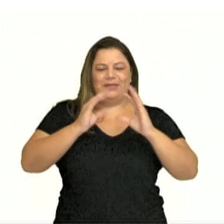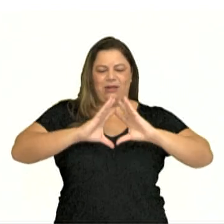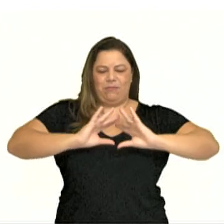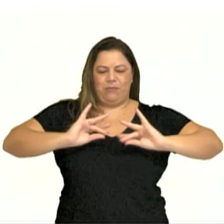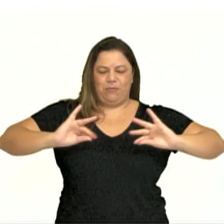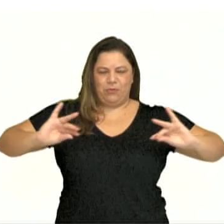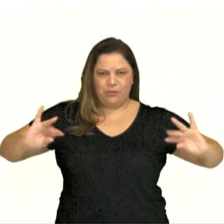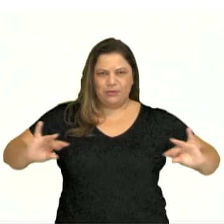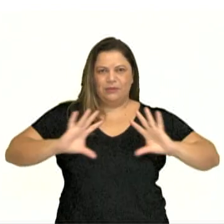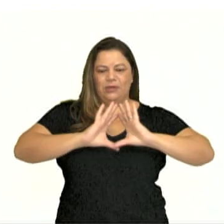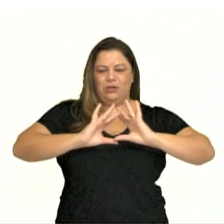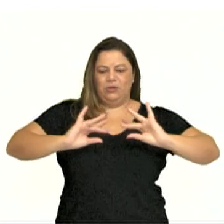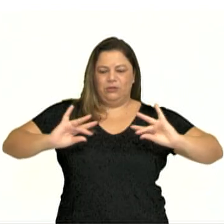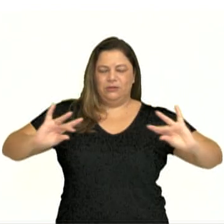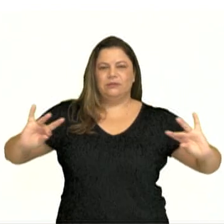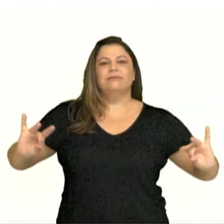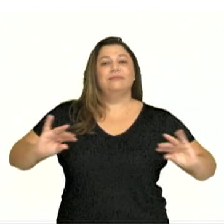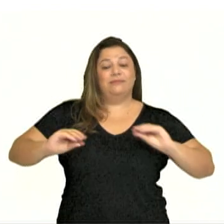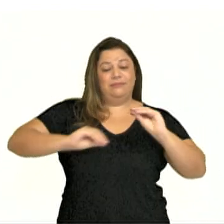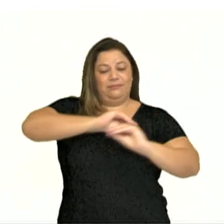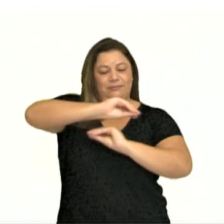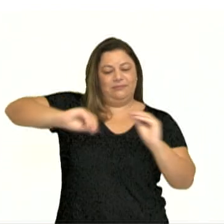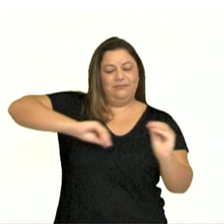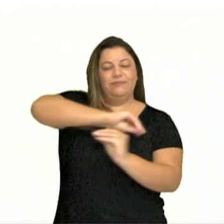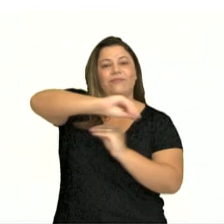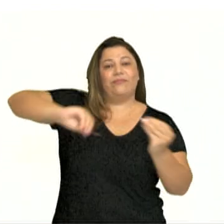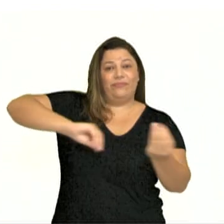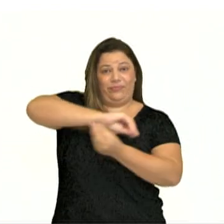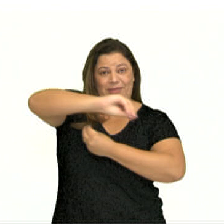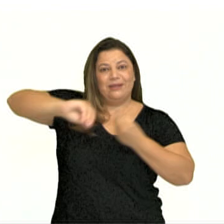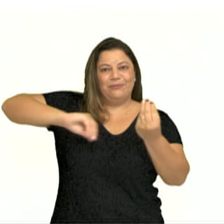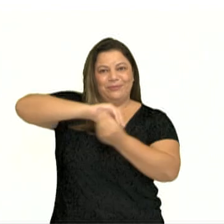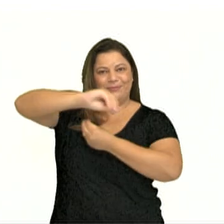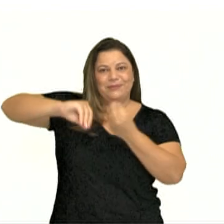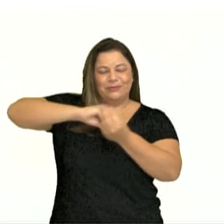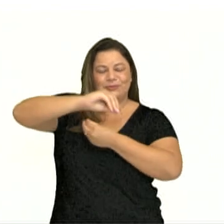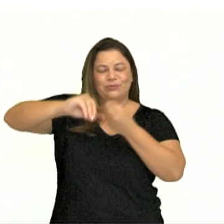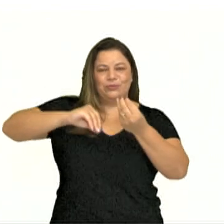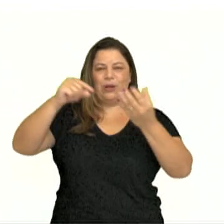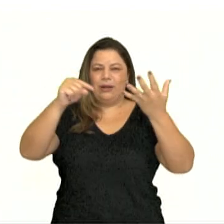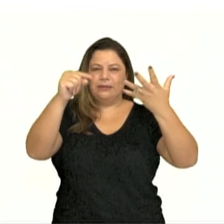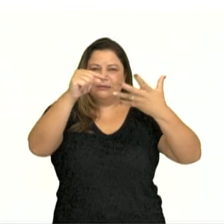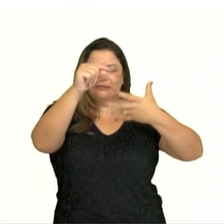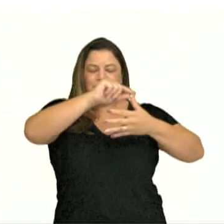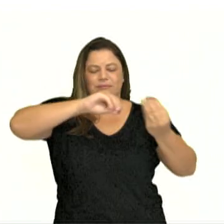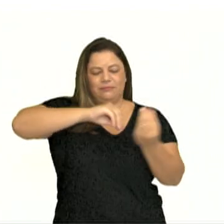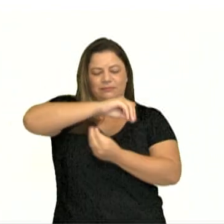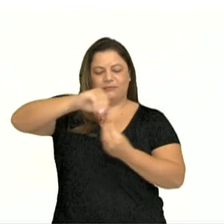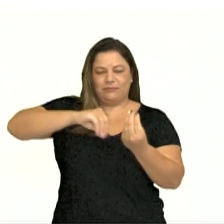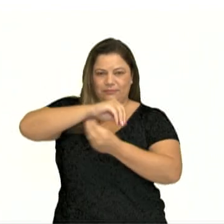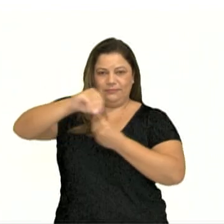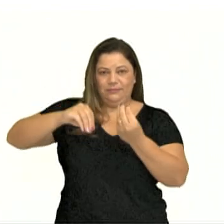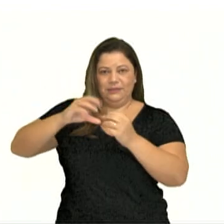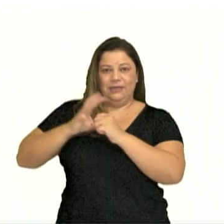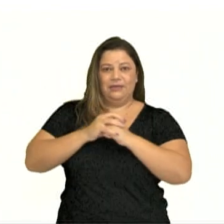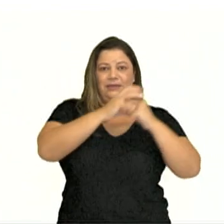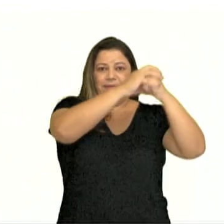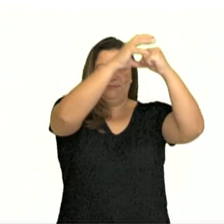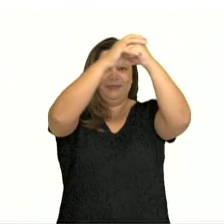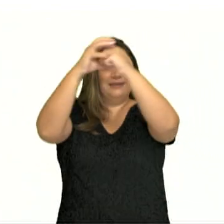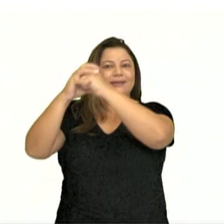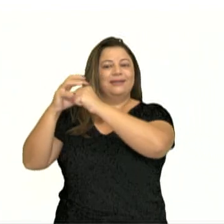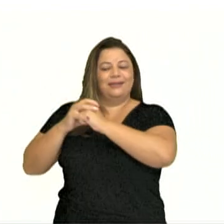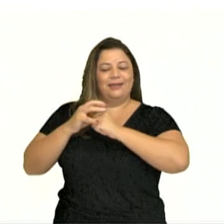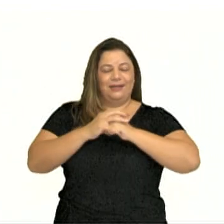em matéria orgânica e essas substâncias, né, esses elementos, adentram a cadeia alimentar. E daí os próximos